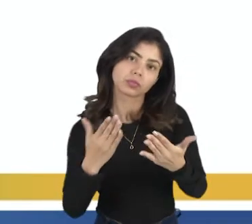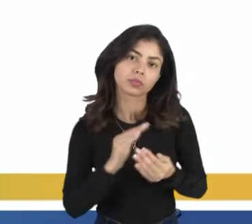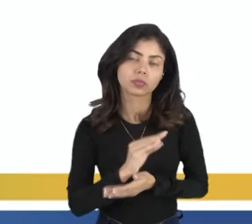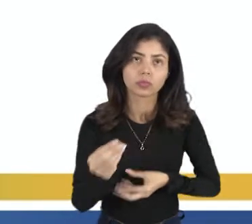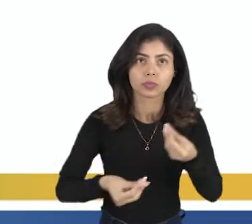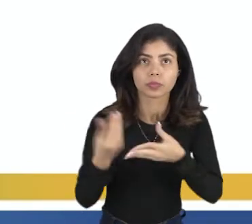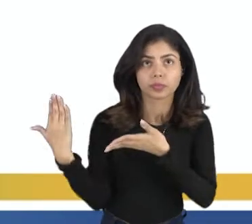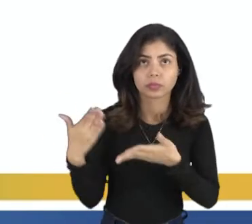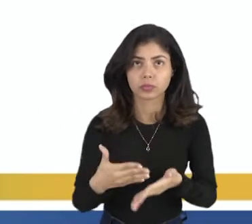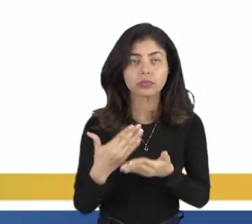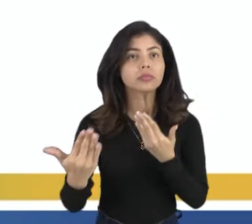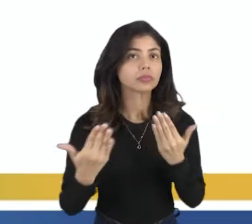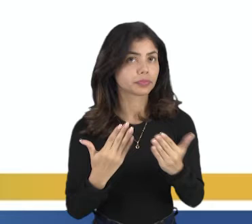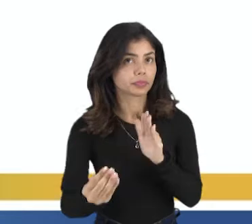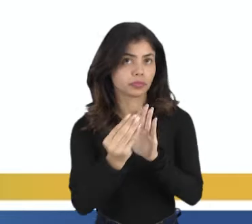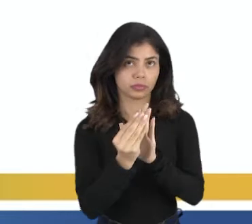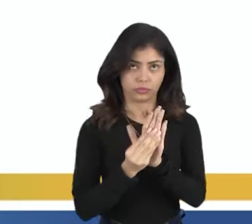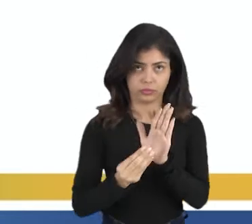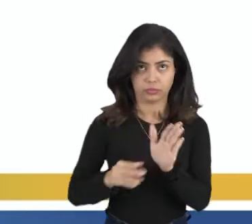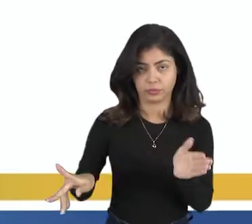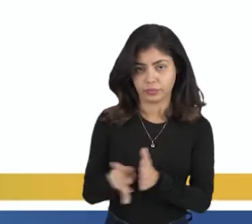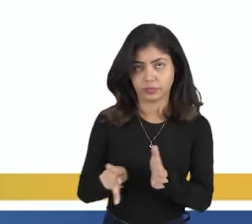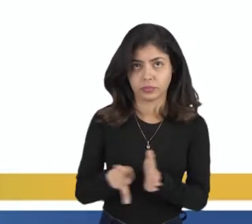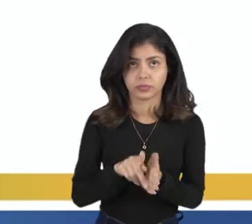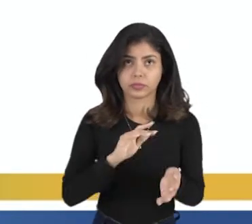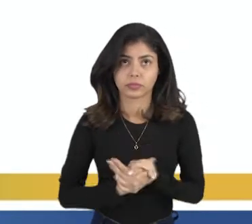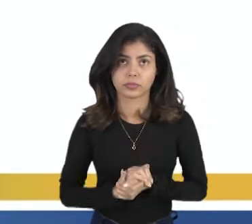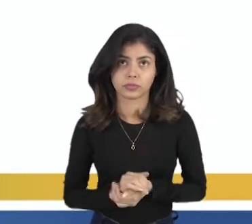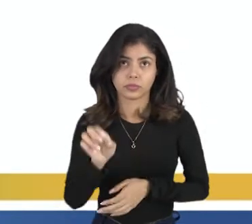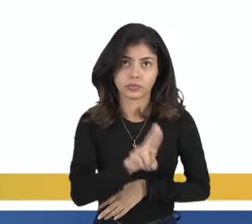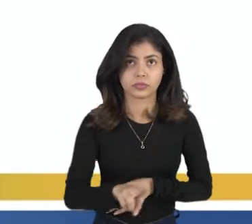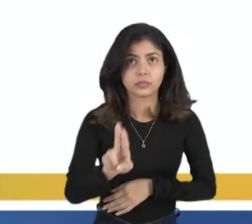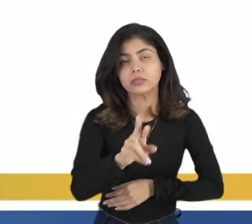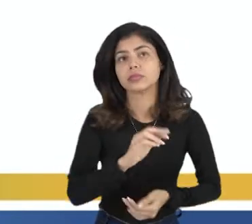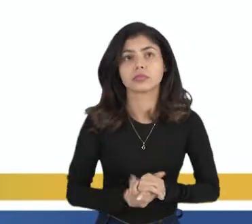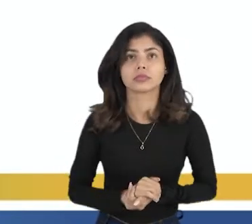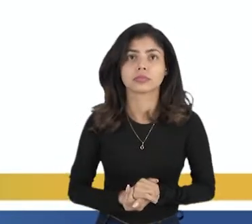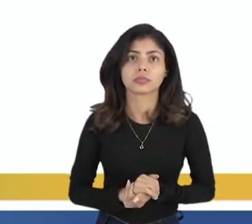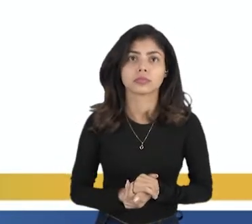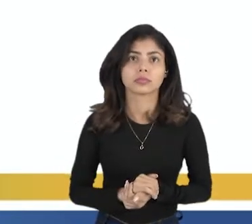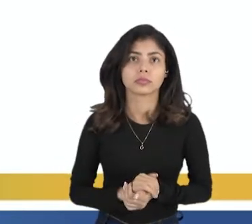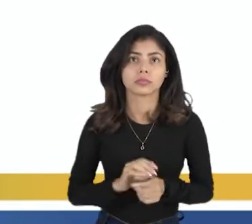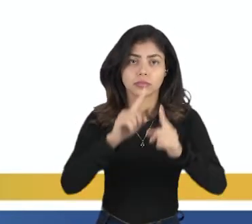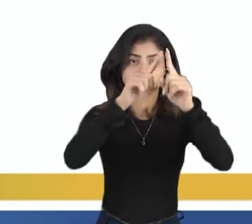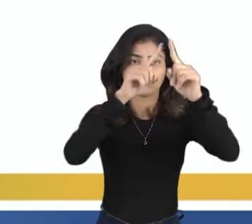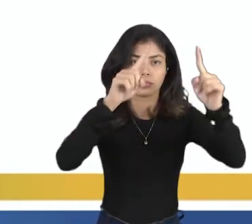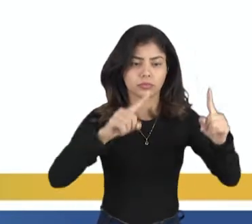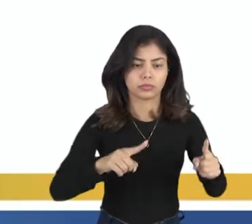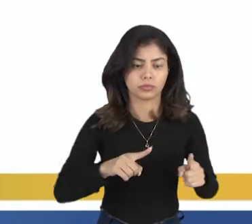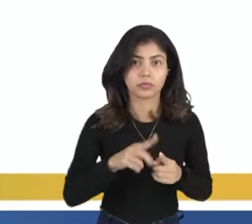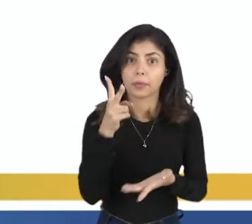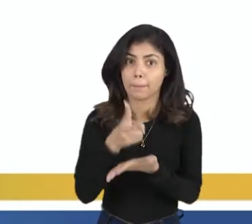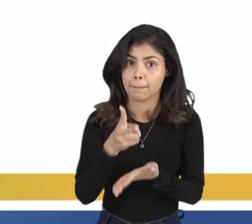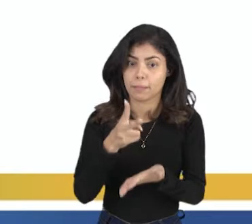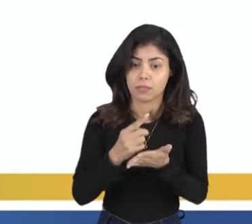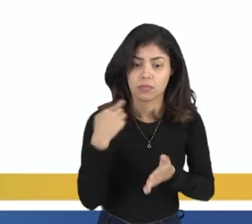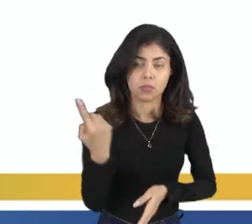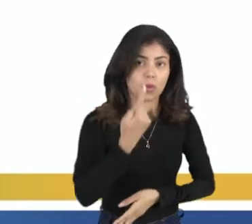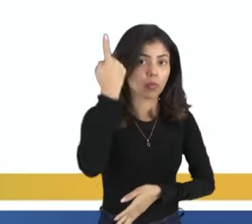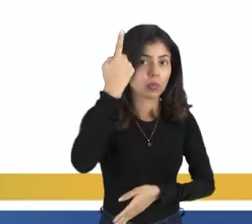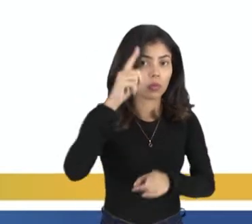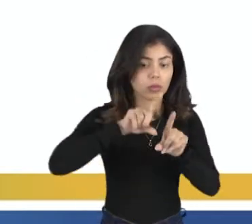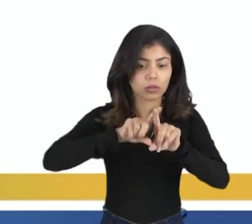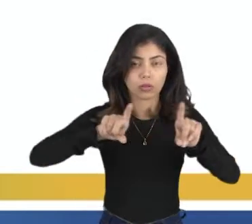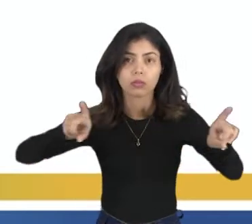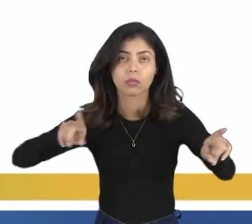tem como objetivo comparar os dados de determinada amostra, utilizando retângulos de mesma largura e mesma altura.